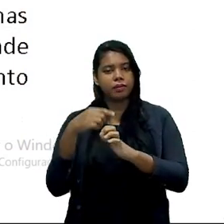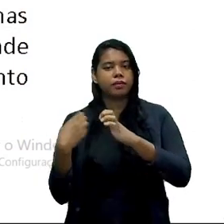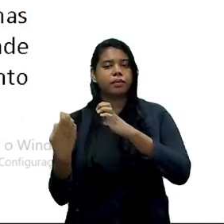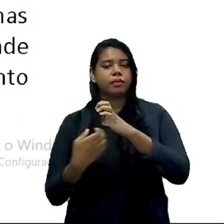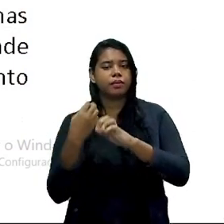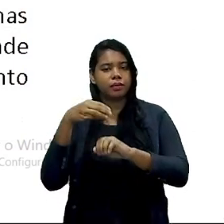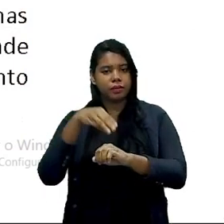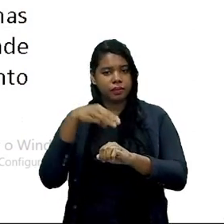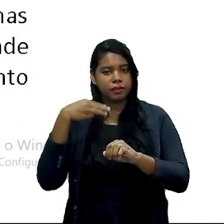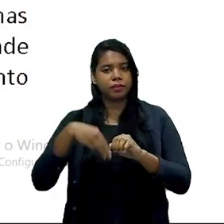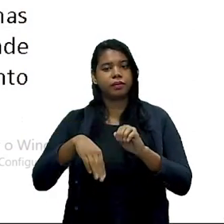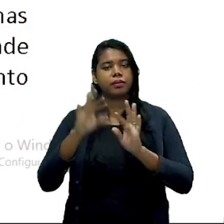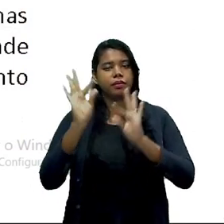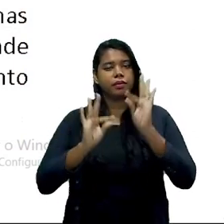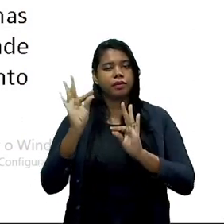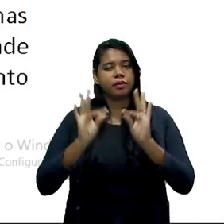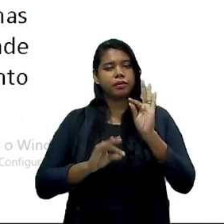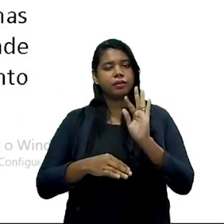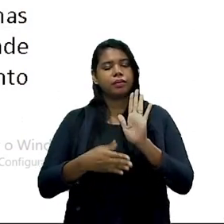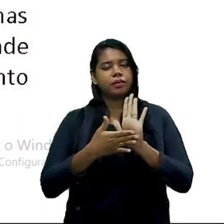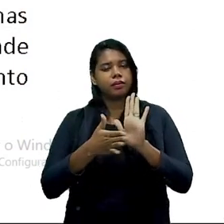mestre em planejamento,